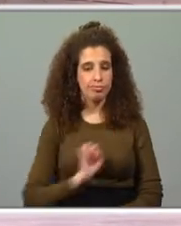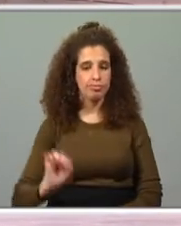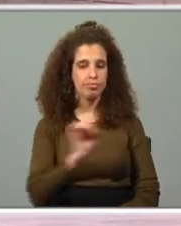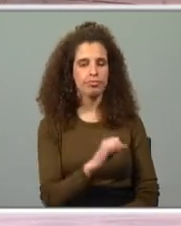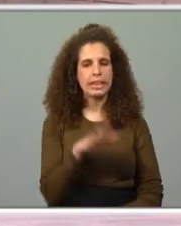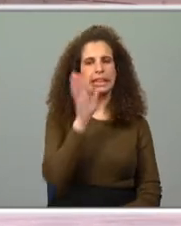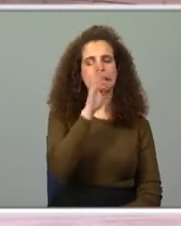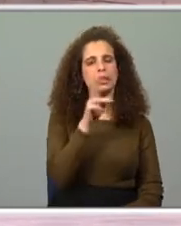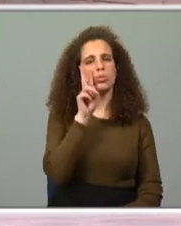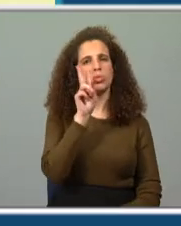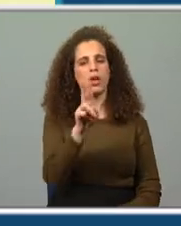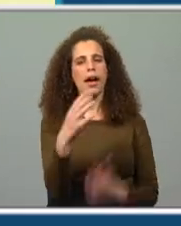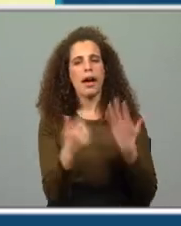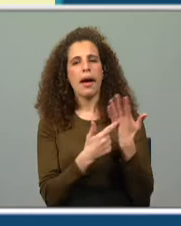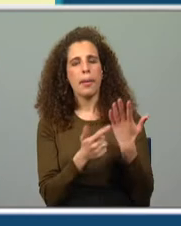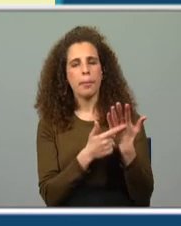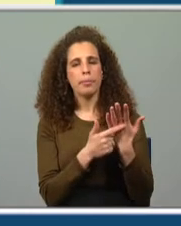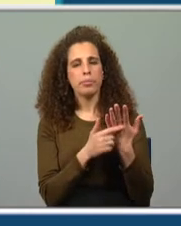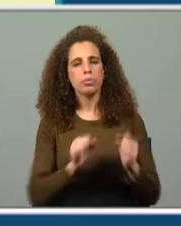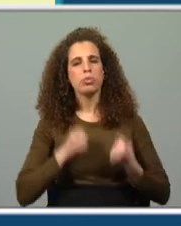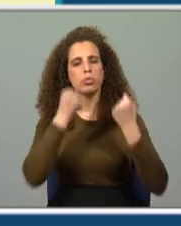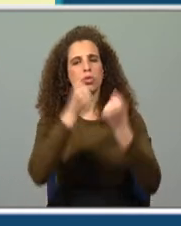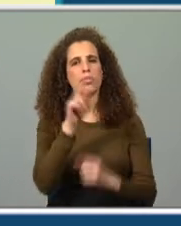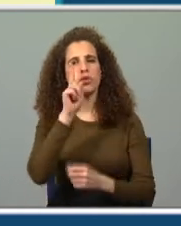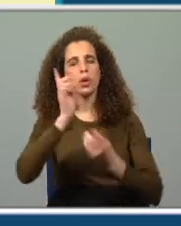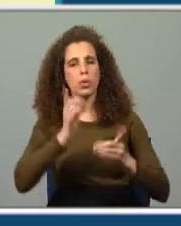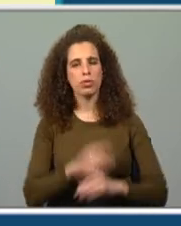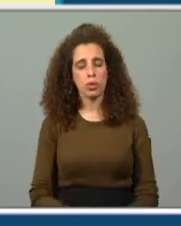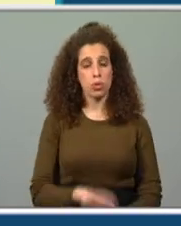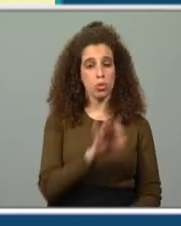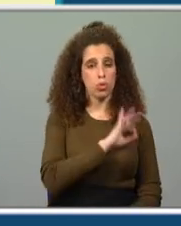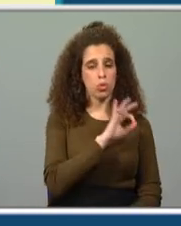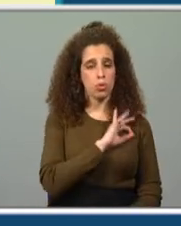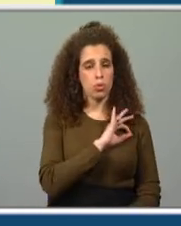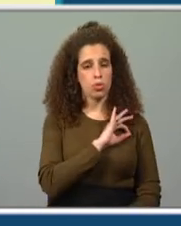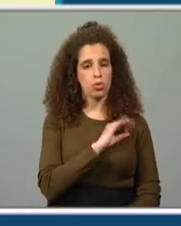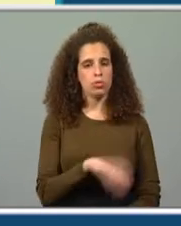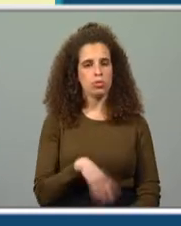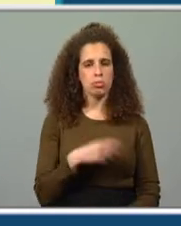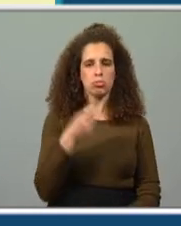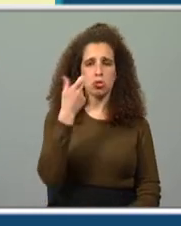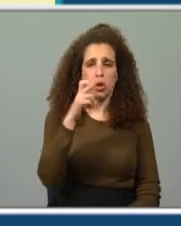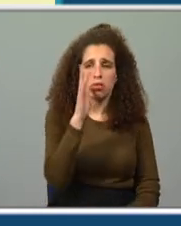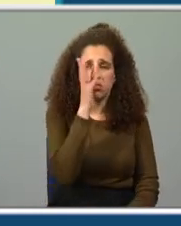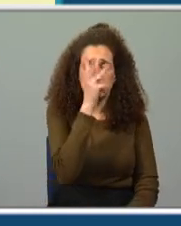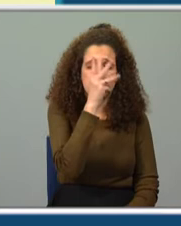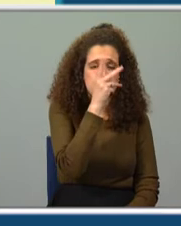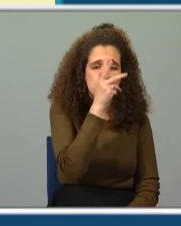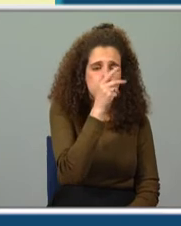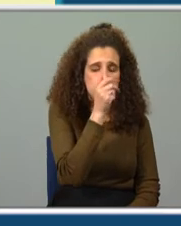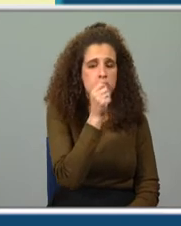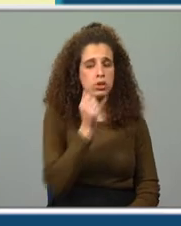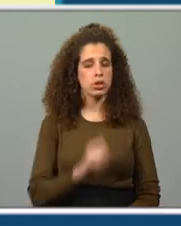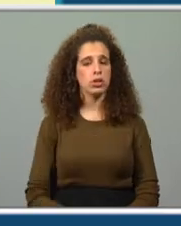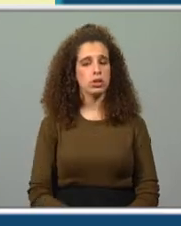Se observarmos esta capa, o que é que nós conseguimos ver? Um senhor com um ar muito triste, com um carrinho de